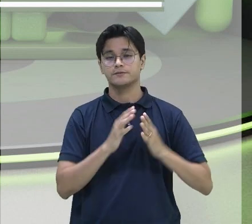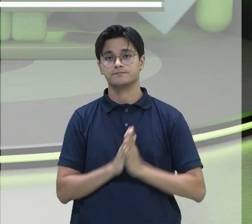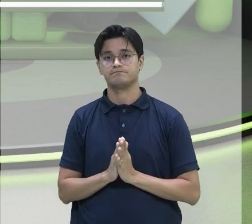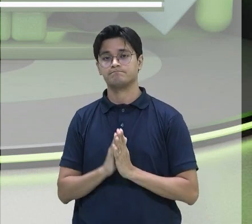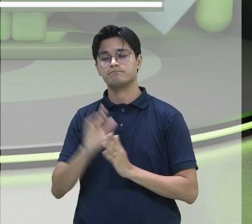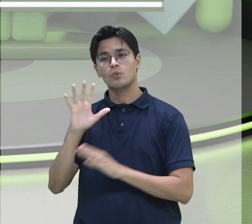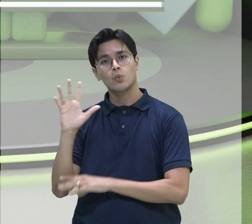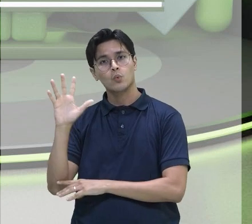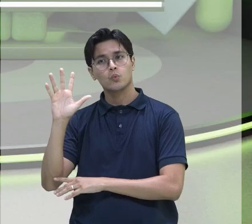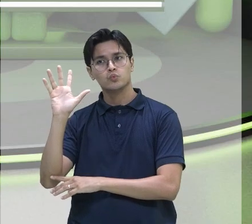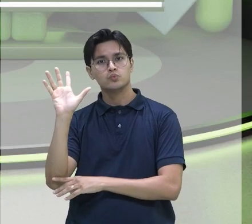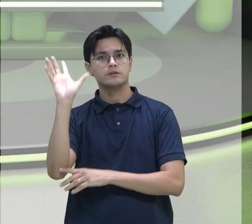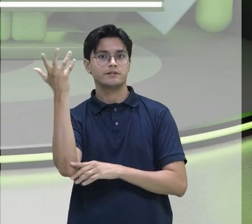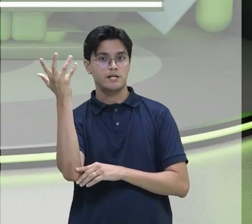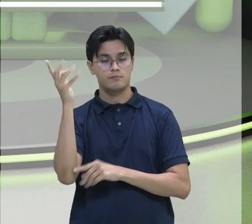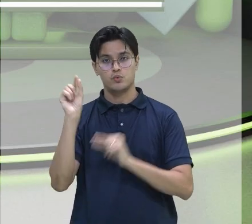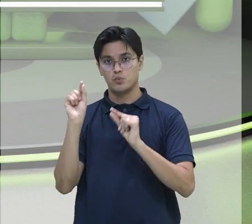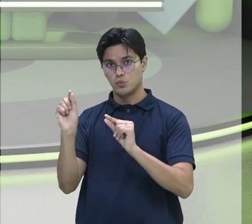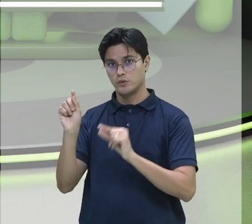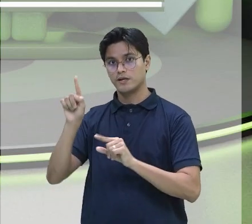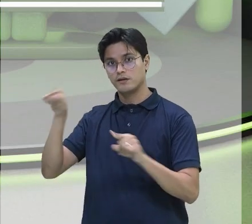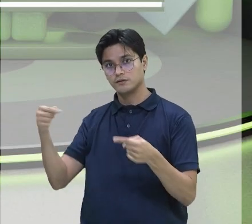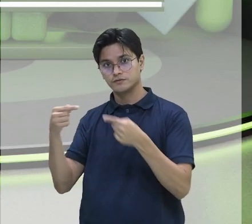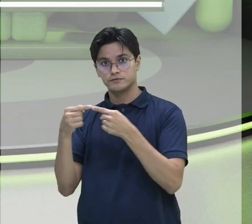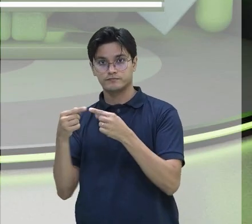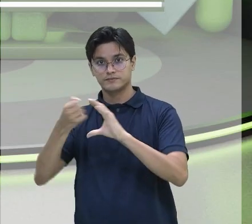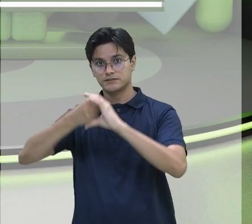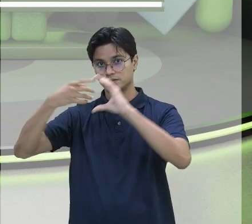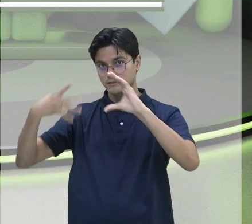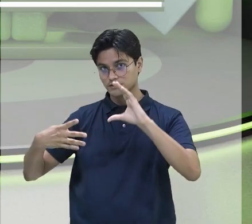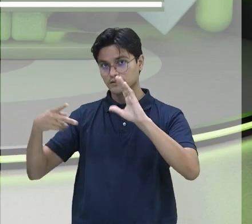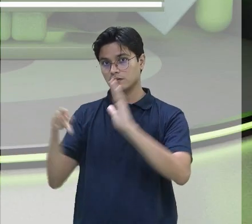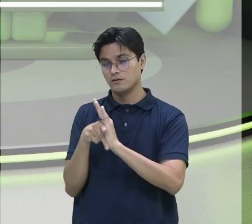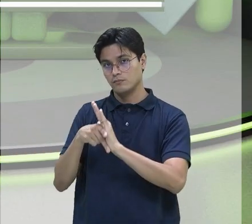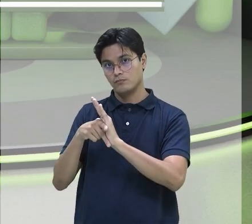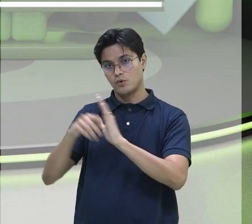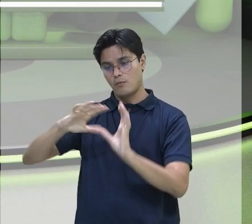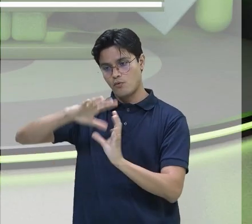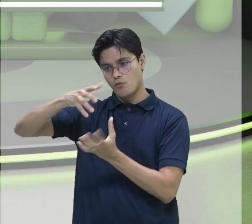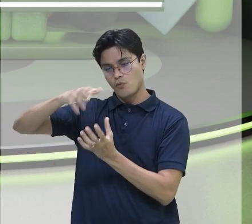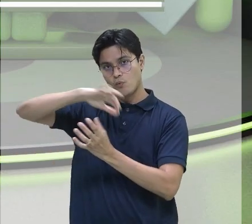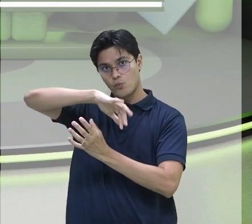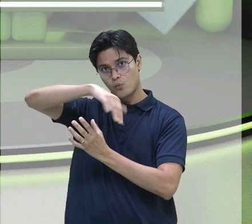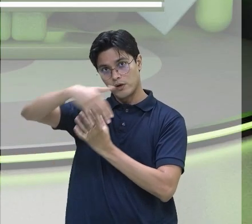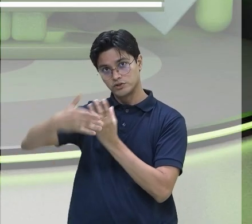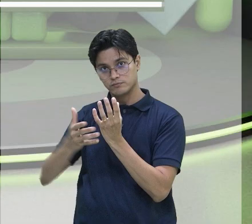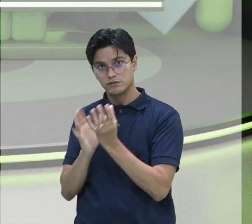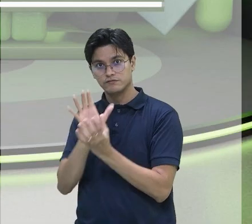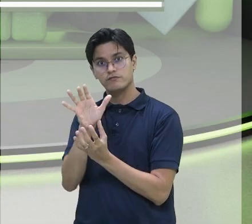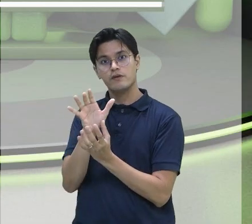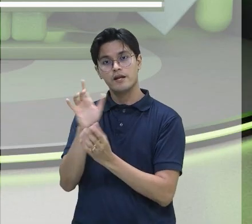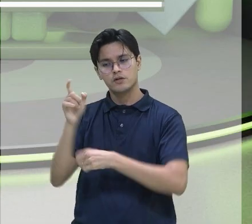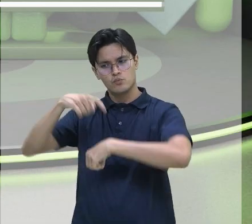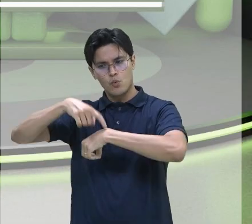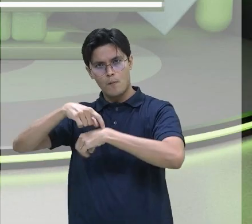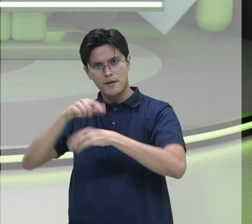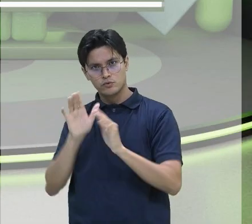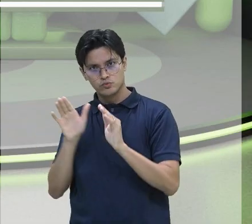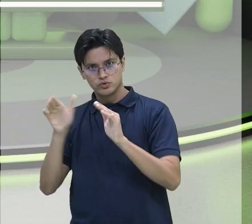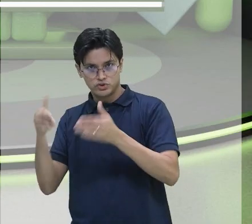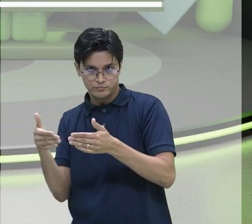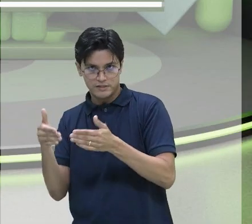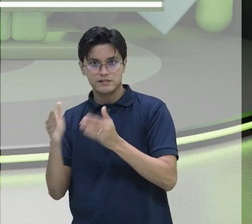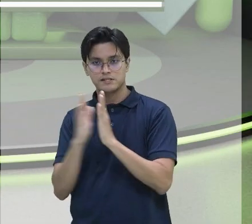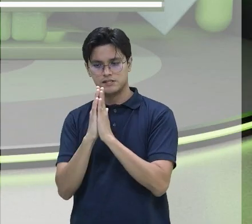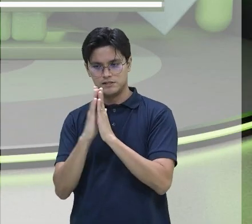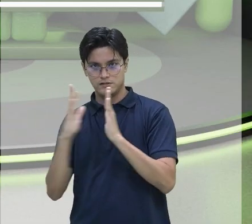às condições atmosféricas momentâneas em um determinado local e tempo